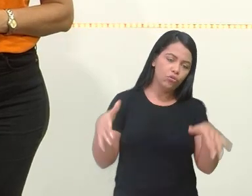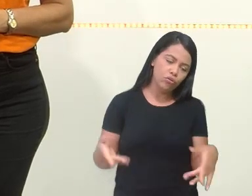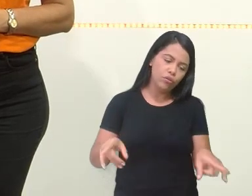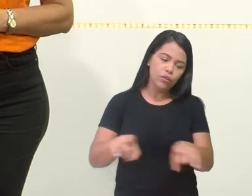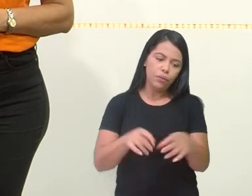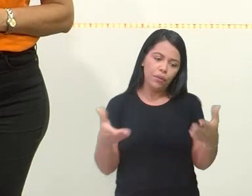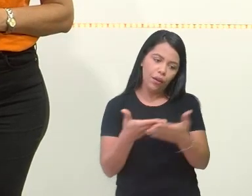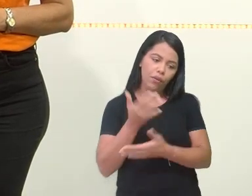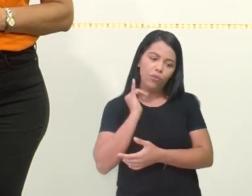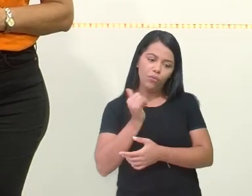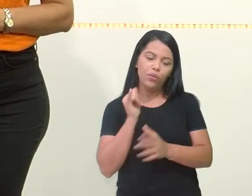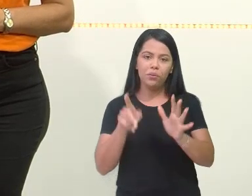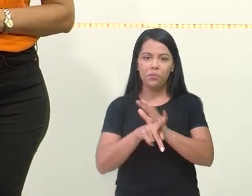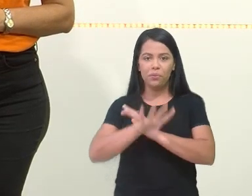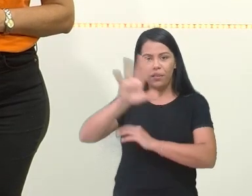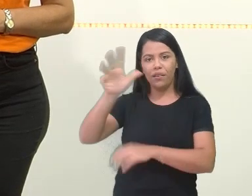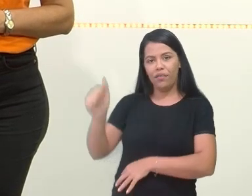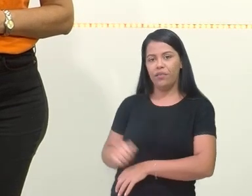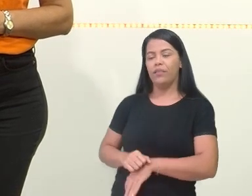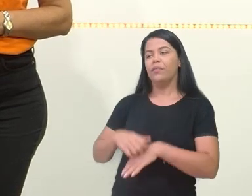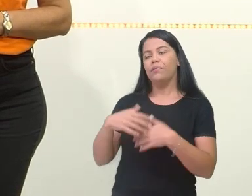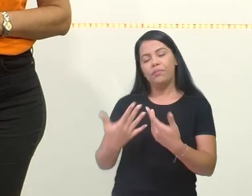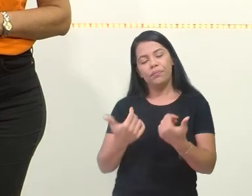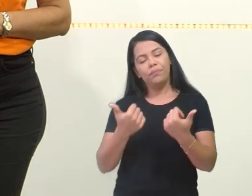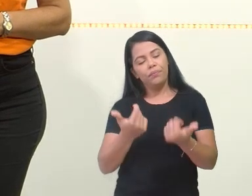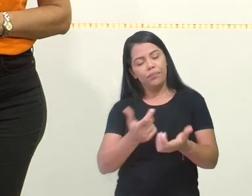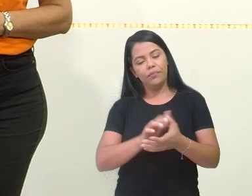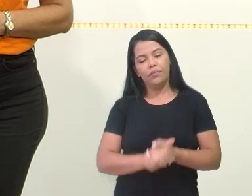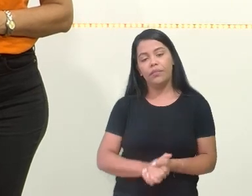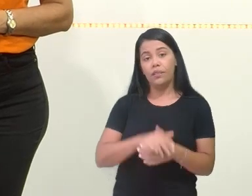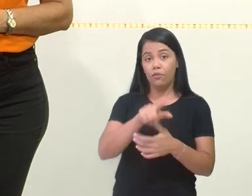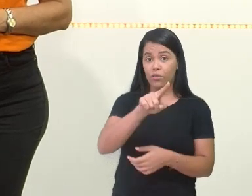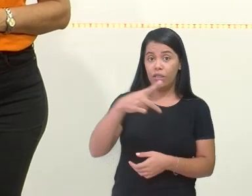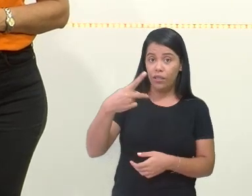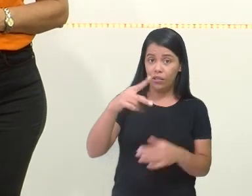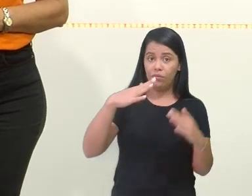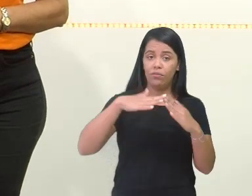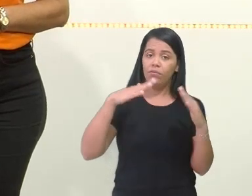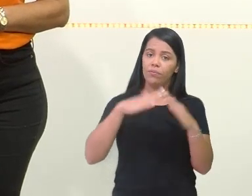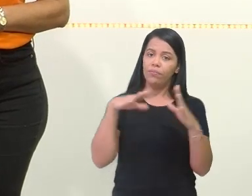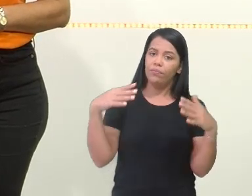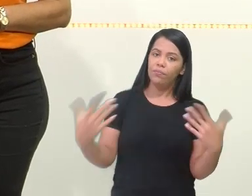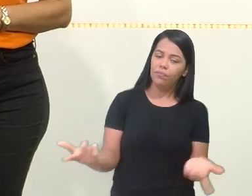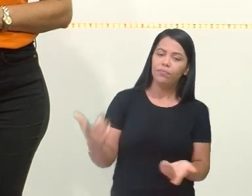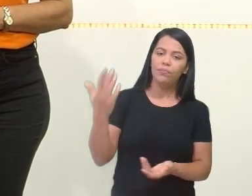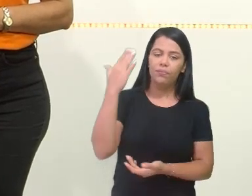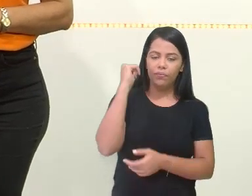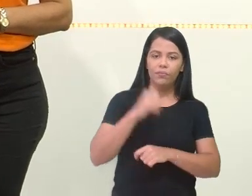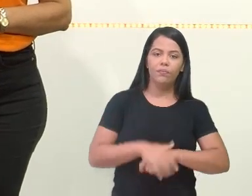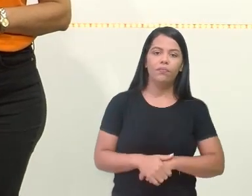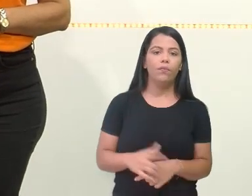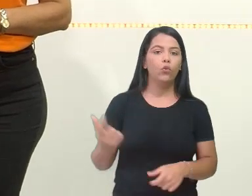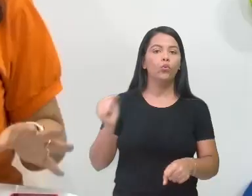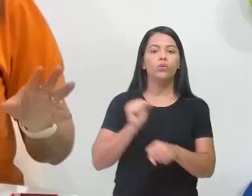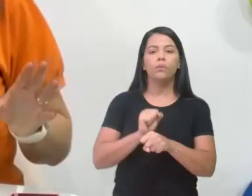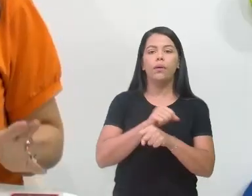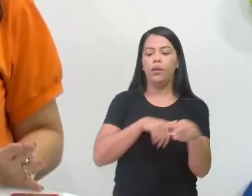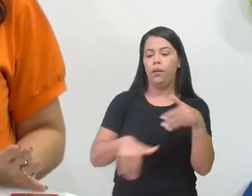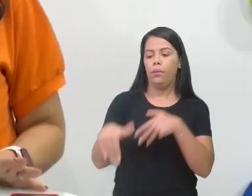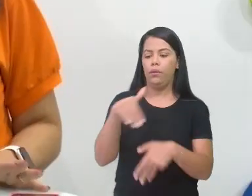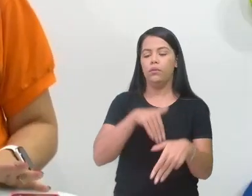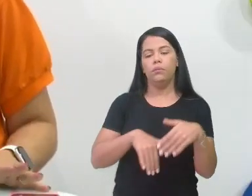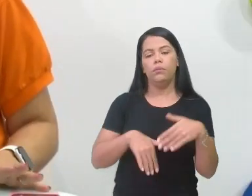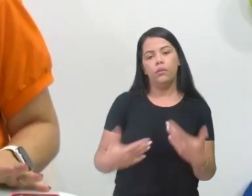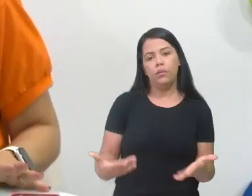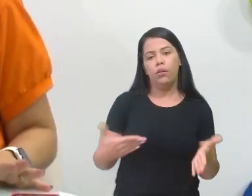você aí em casa? Quem é que está por aí? Lázaro? Estou aguardando a participação dos estudantes. Até agora não chegou ninguém por